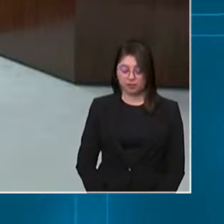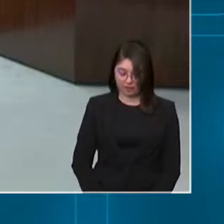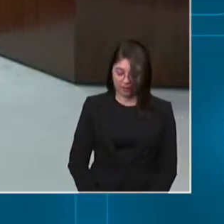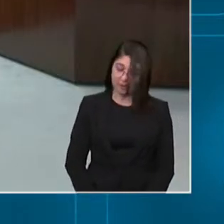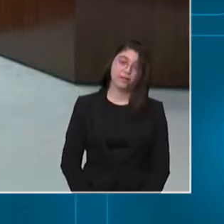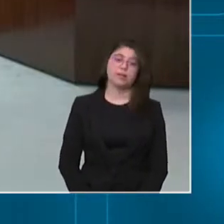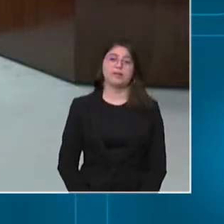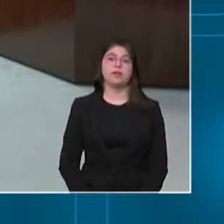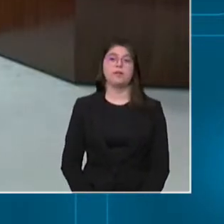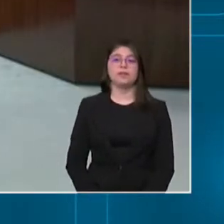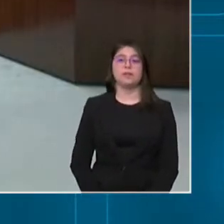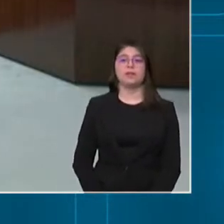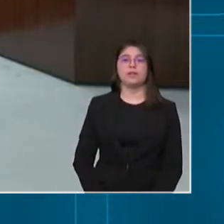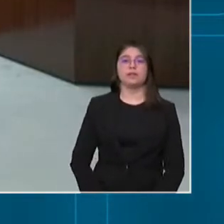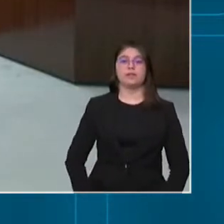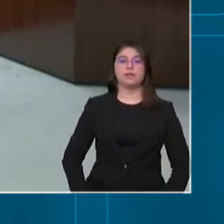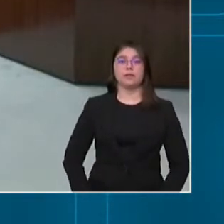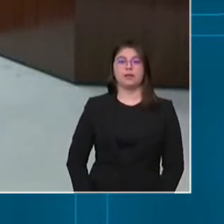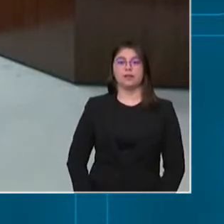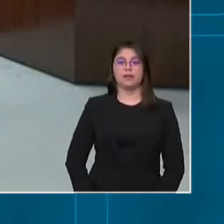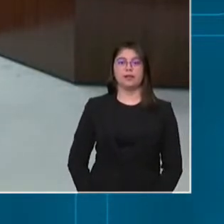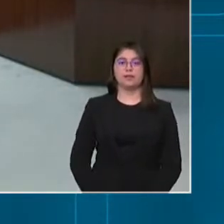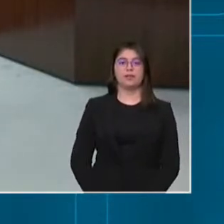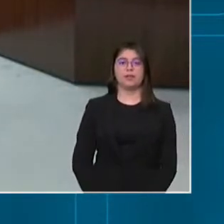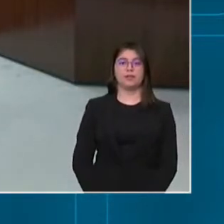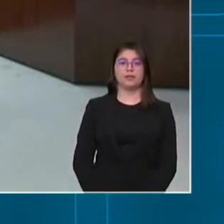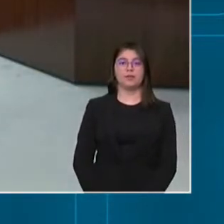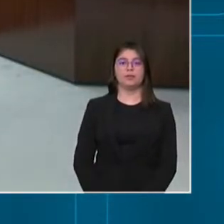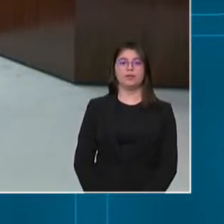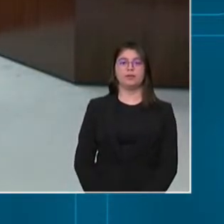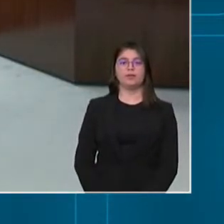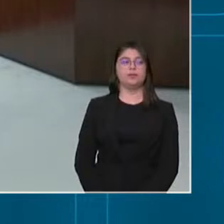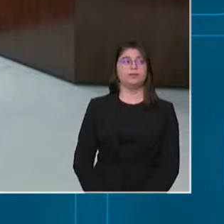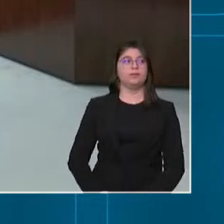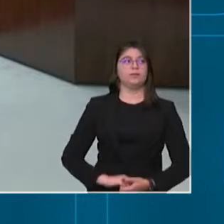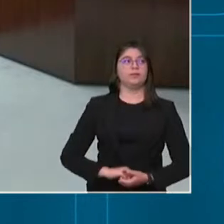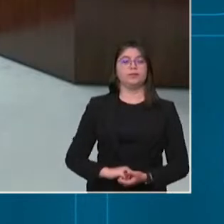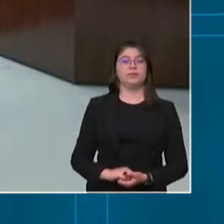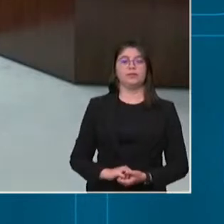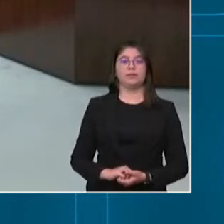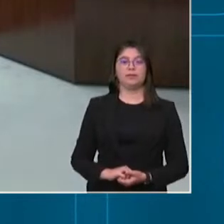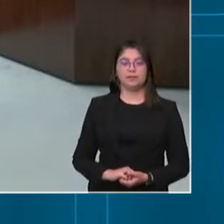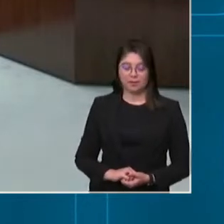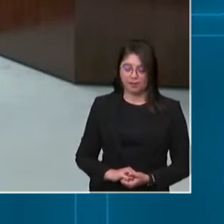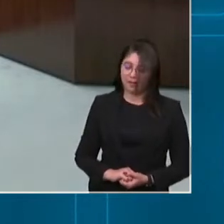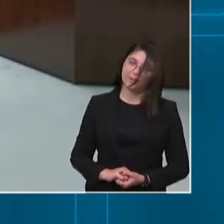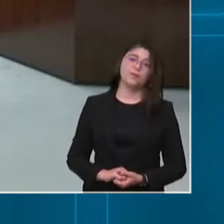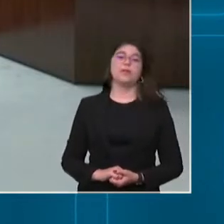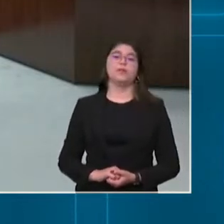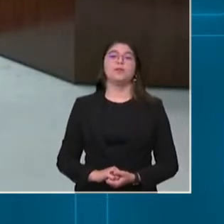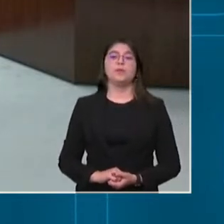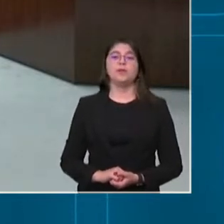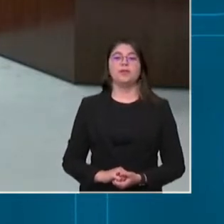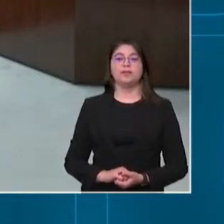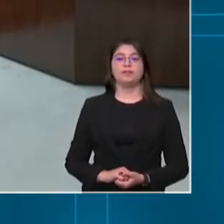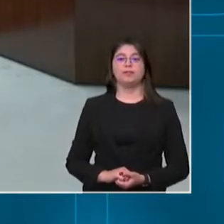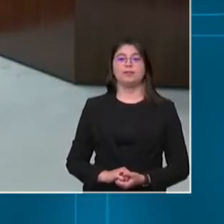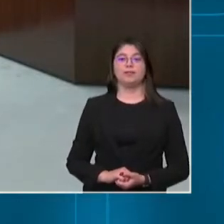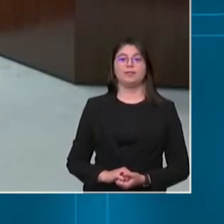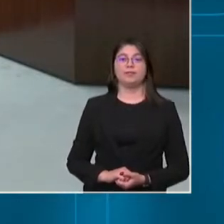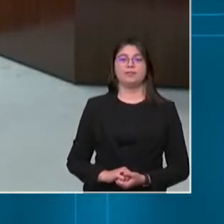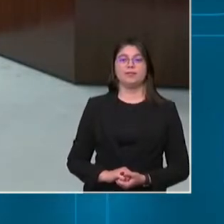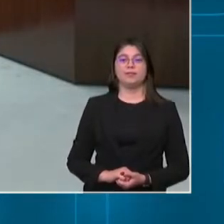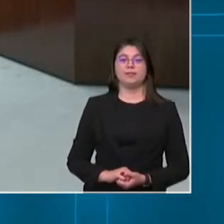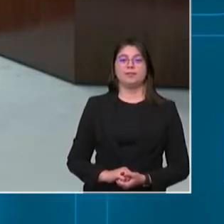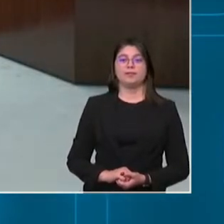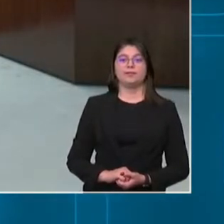na imprensa. No momento em que essa piada vai para a imprensa, pela mão dos ministros, isso